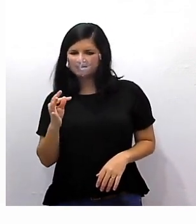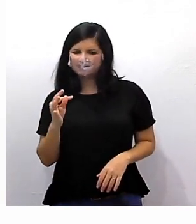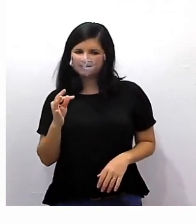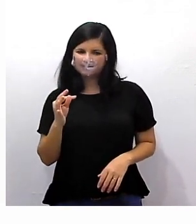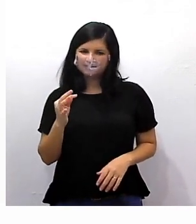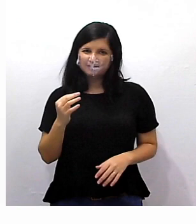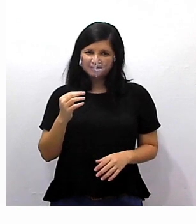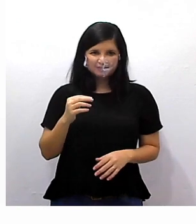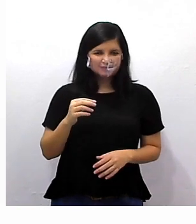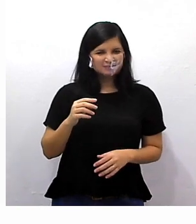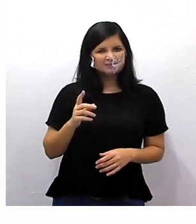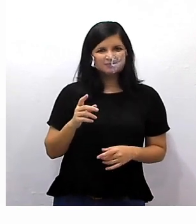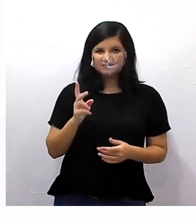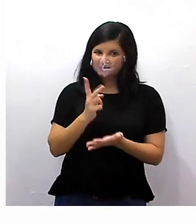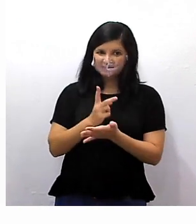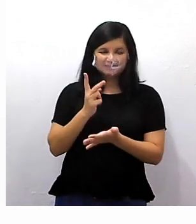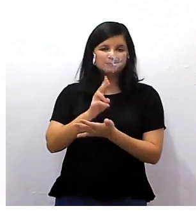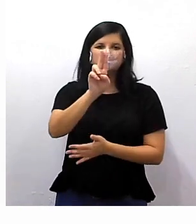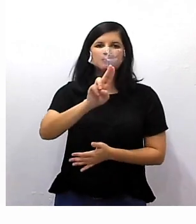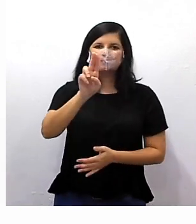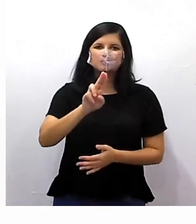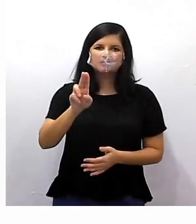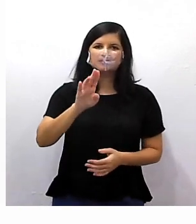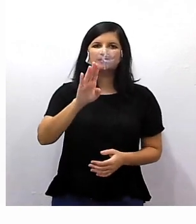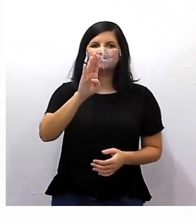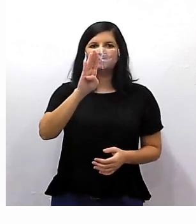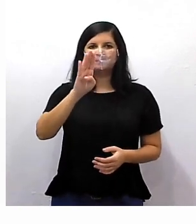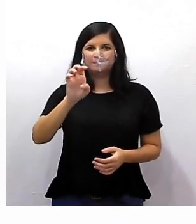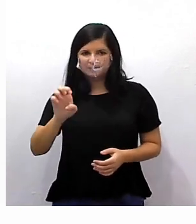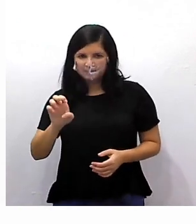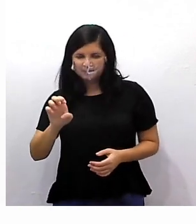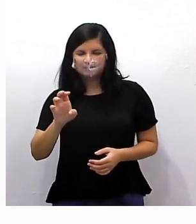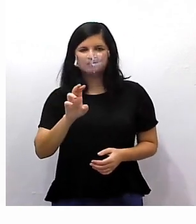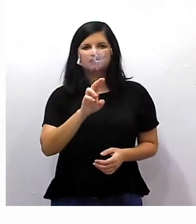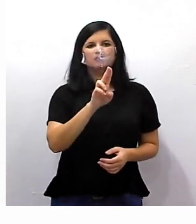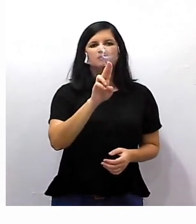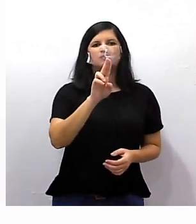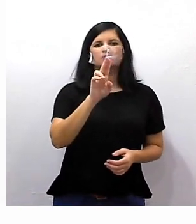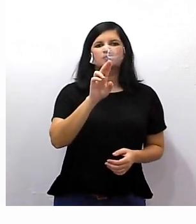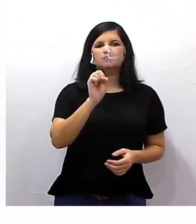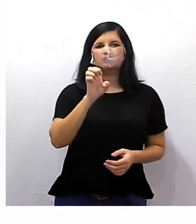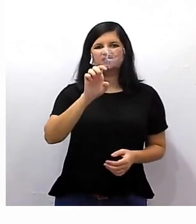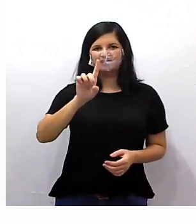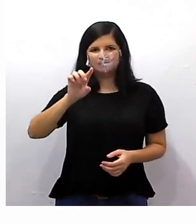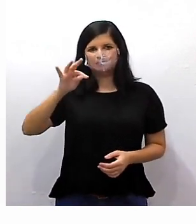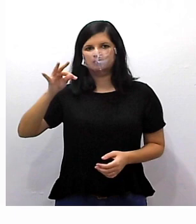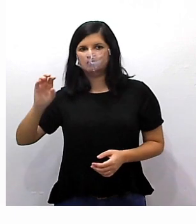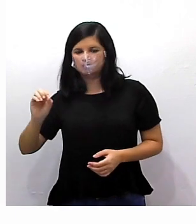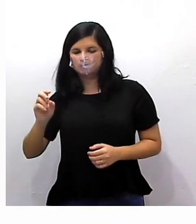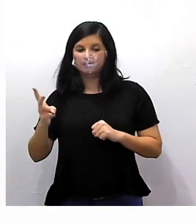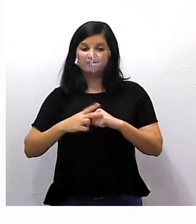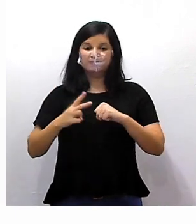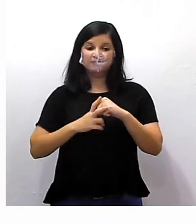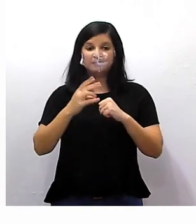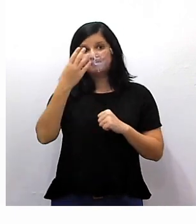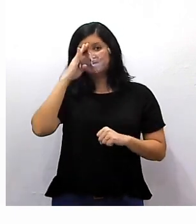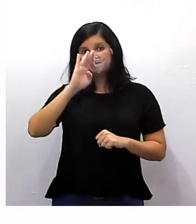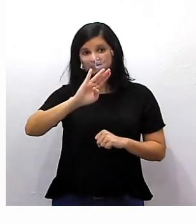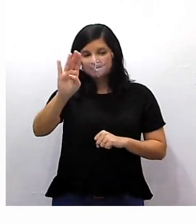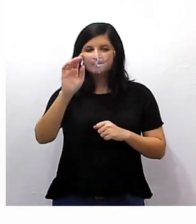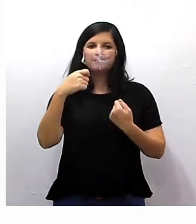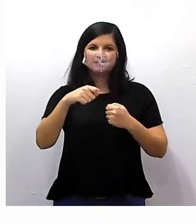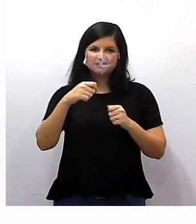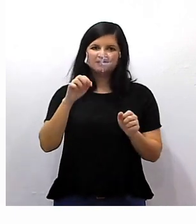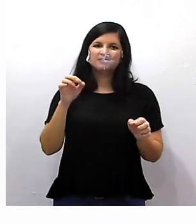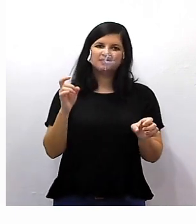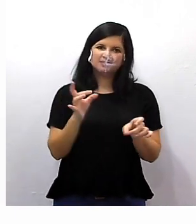morning. Todas as vezes, gente, que a gente estiver utilizando o be used to, lembra, tá? O be used to, o verbo principal, ele vai ter que